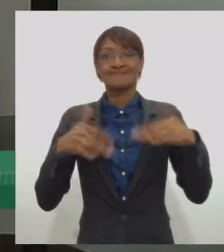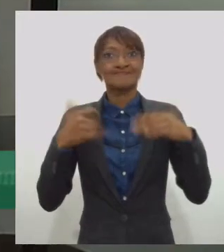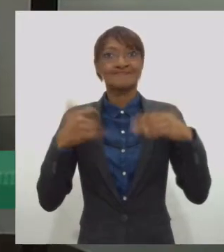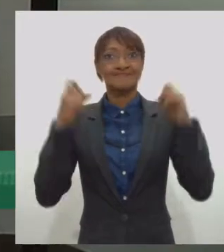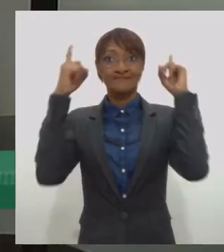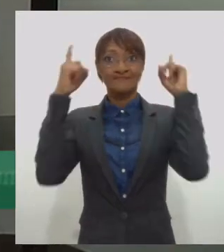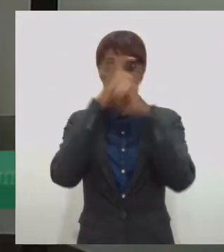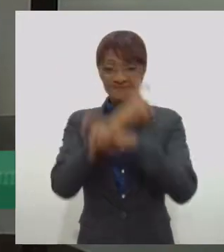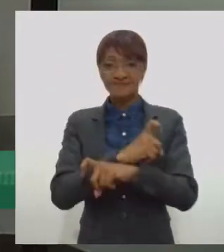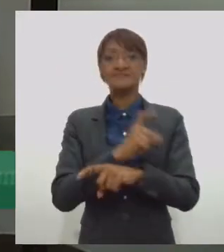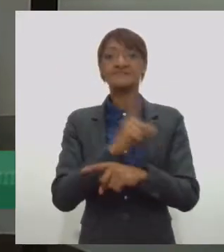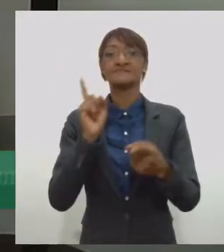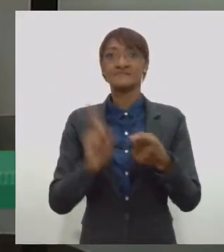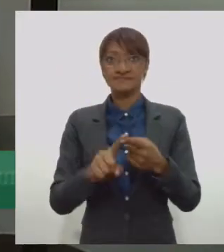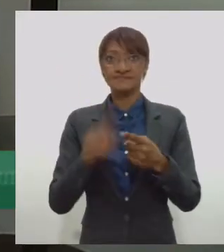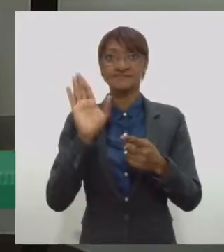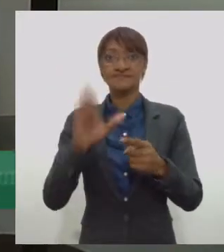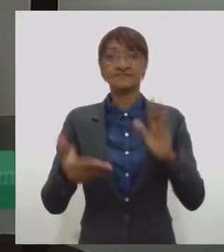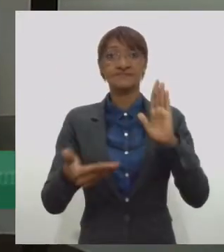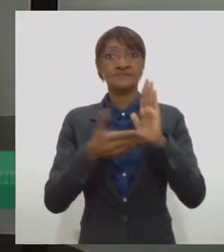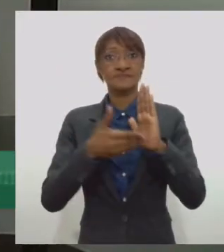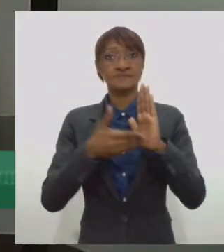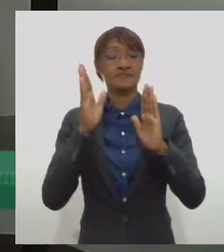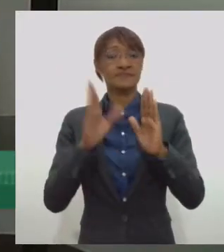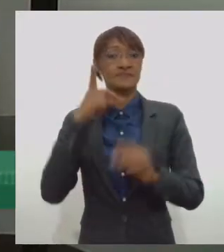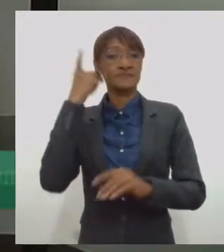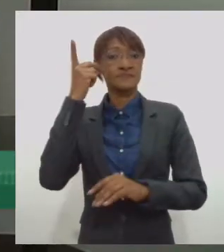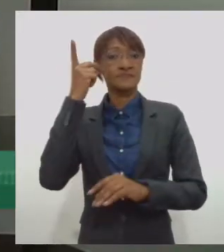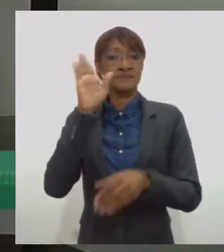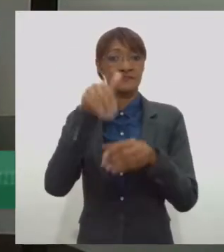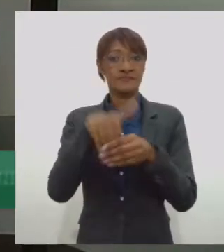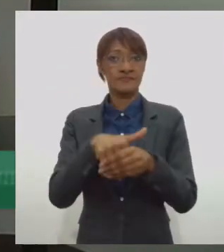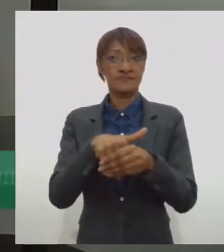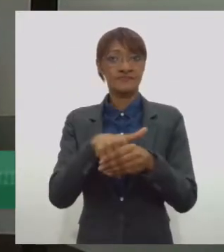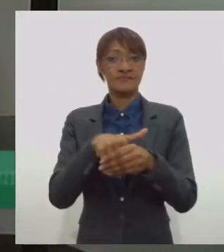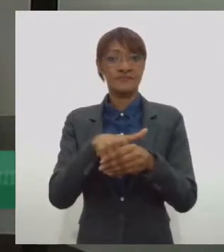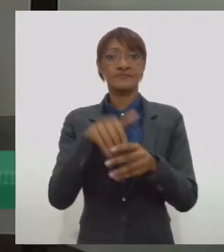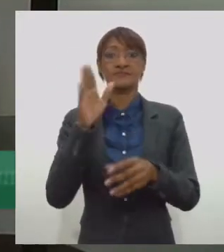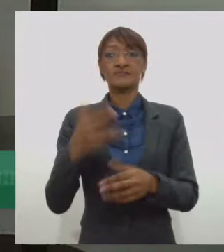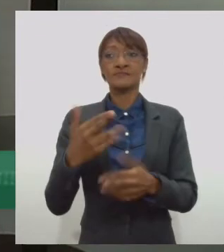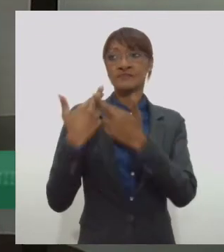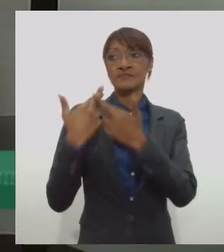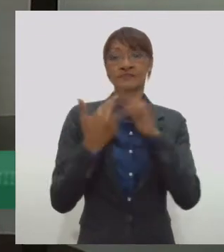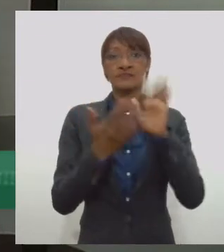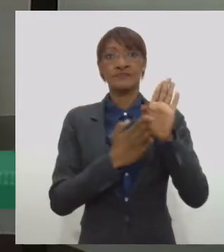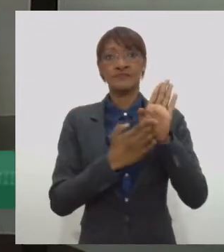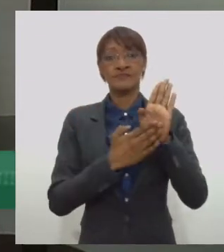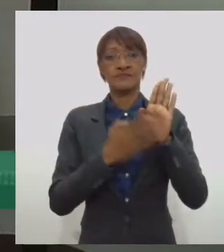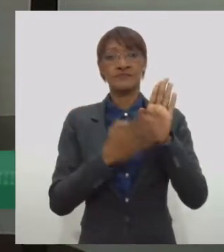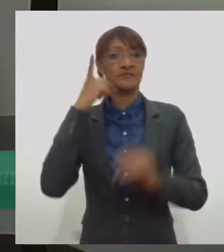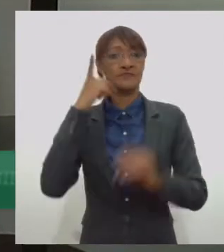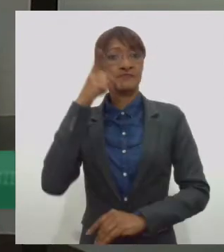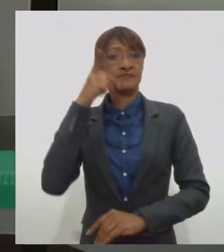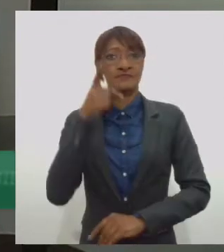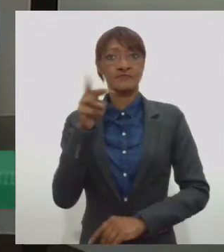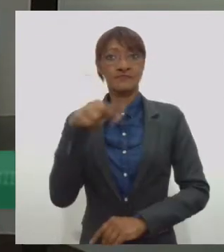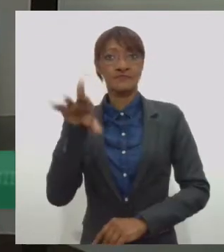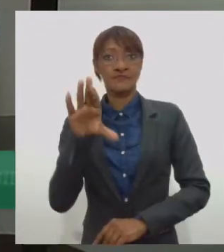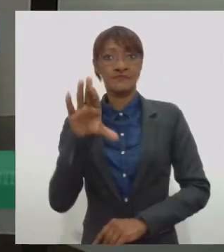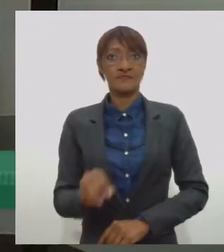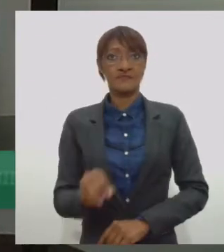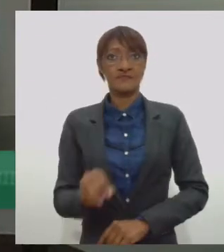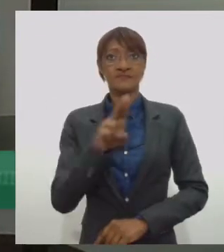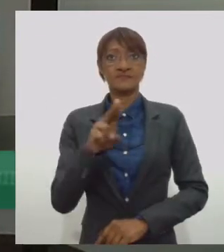causou polêmica na Câmara dos Deputados na votação. O próprio autor da proposta, deputado Roberto de Lucena,